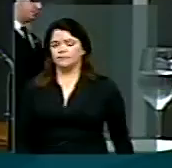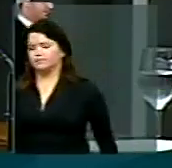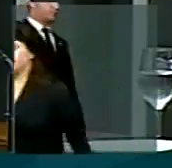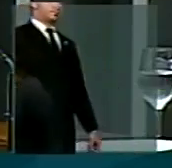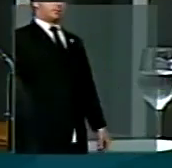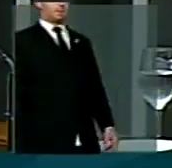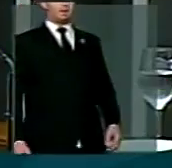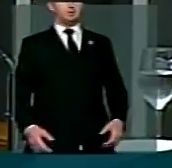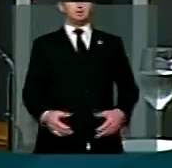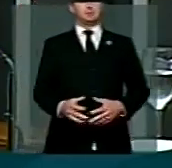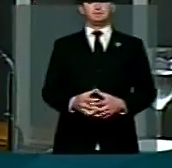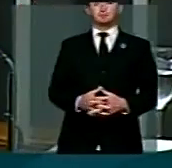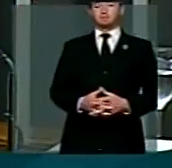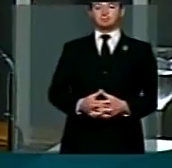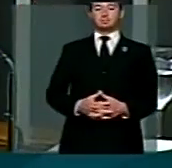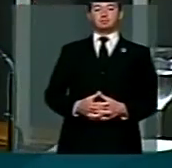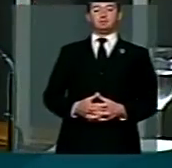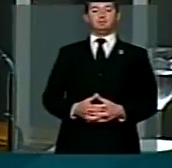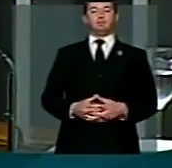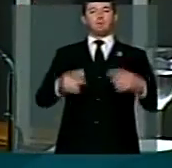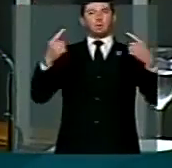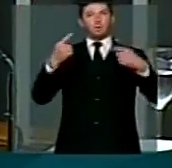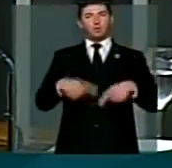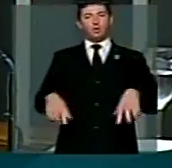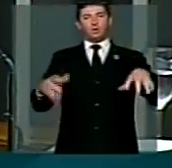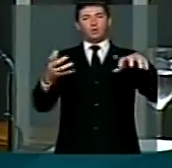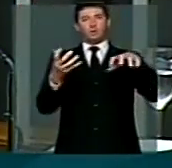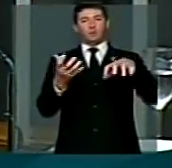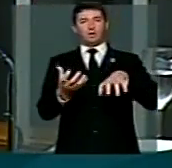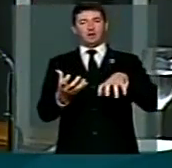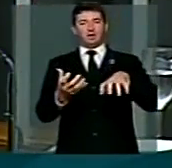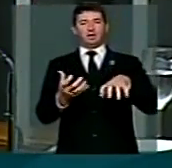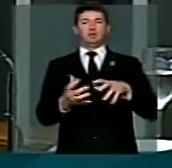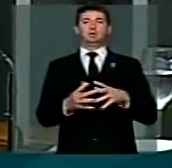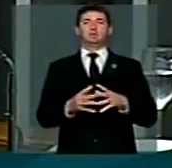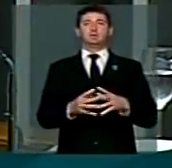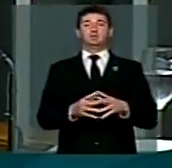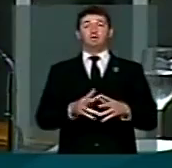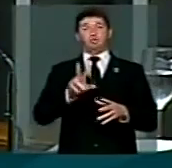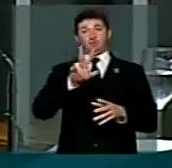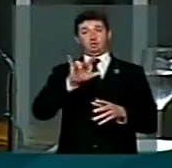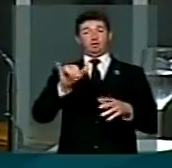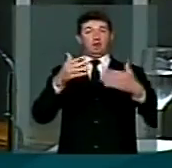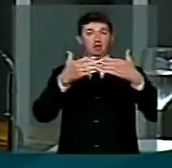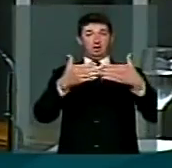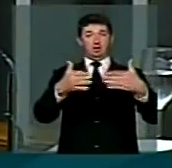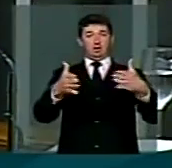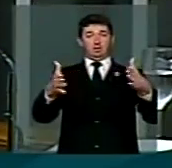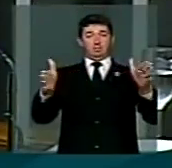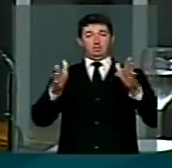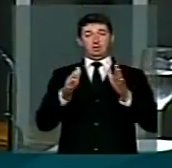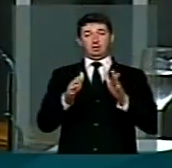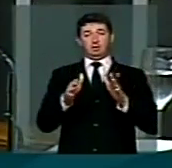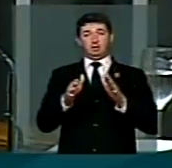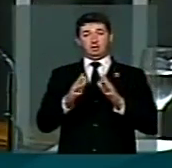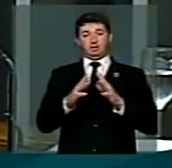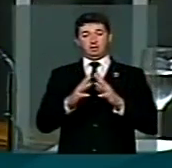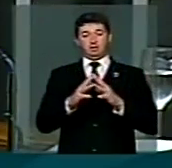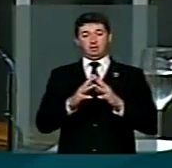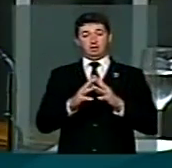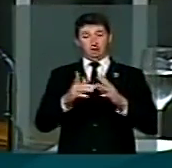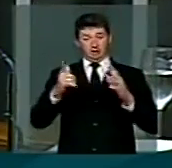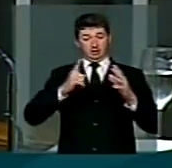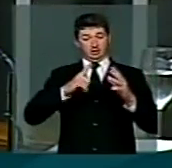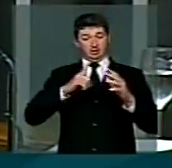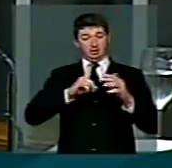regime militar contra o Congresso Nacional será aberta e da qual